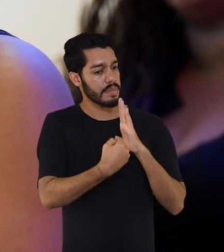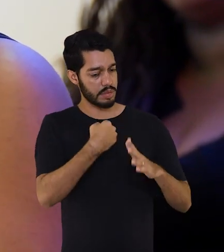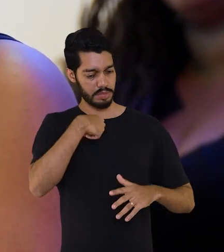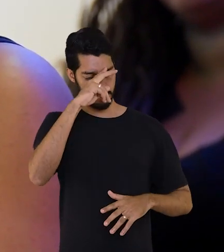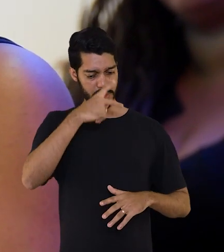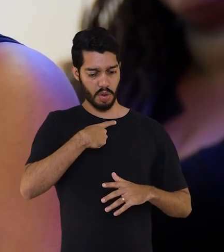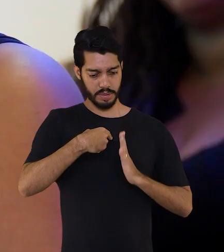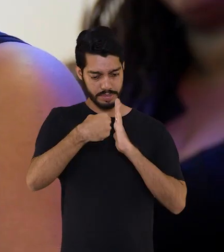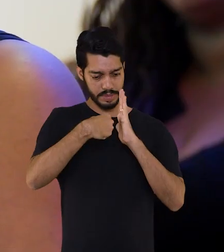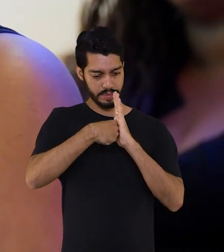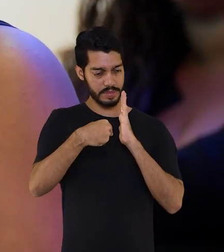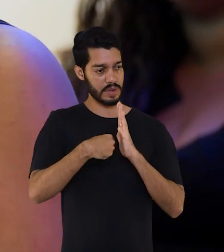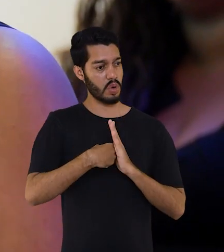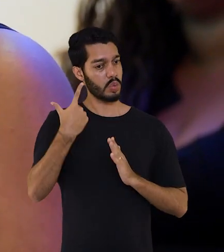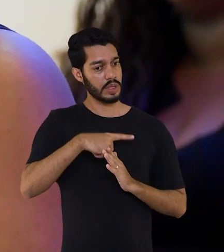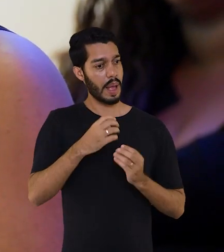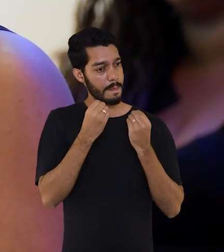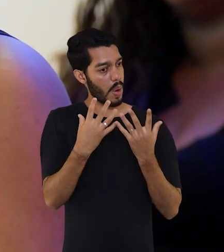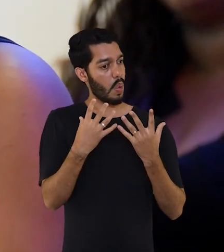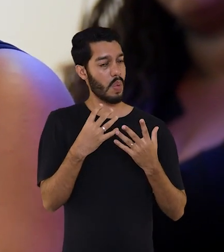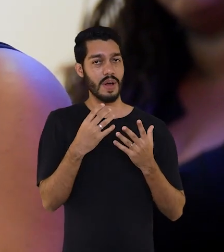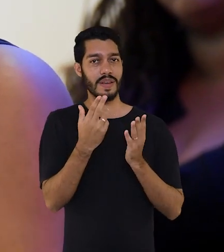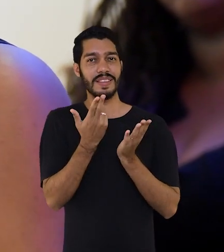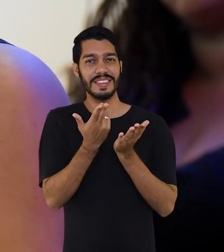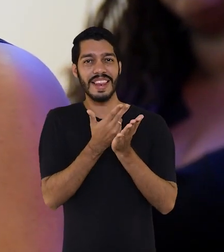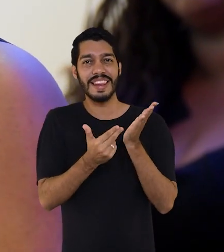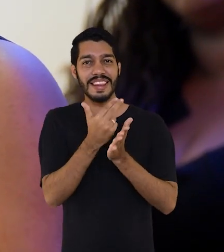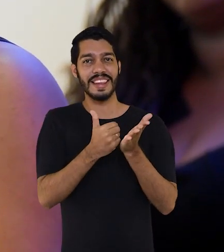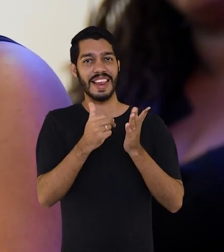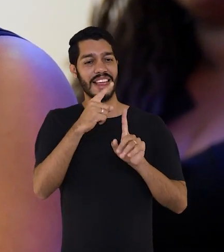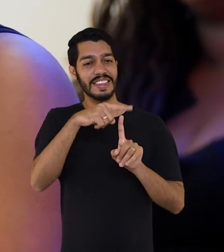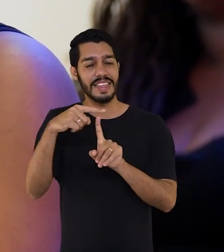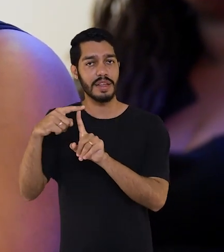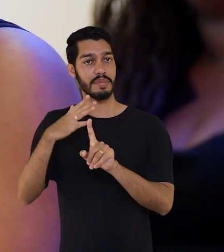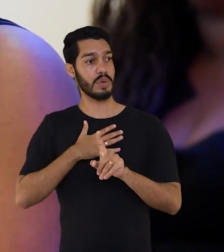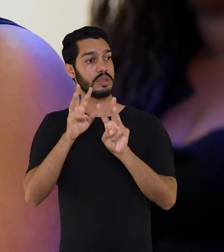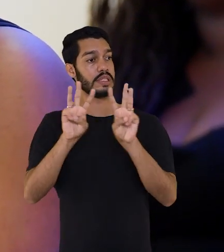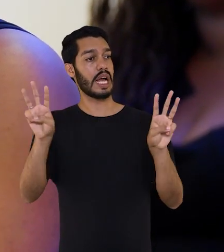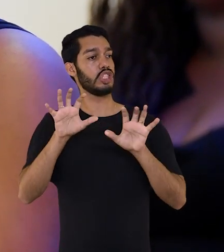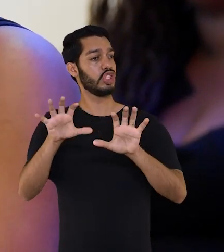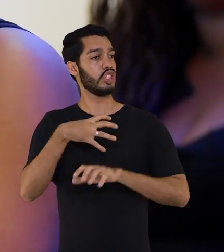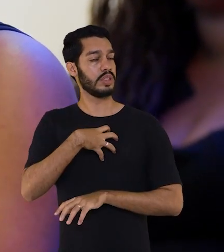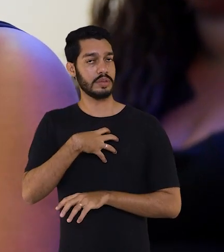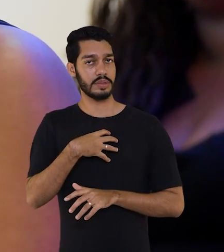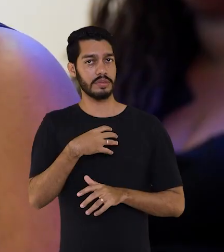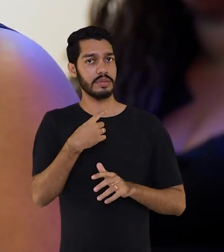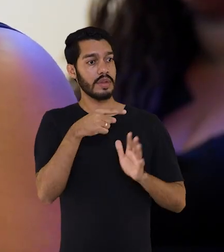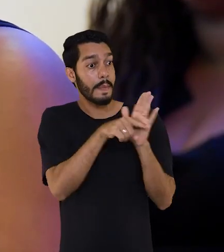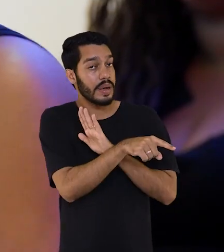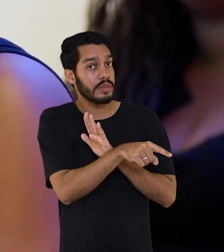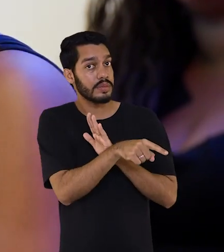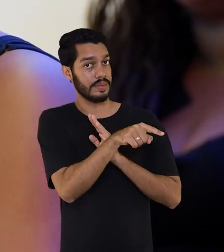pensar, quais perguntas eu devo me fazer para ter uma boa tipografia, sendo que o meu site vai ser assim, assim,